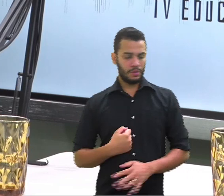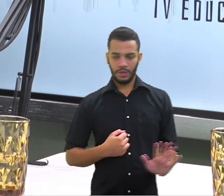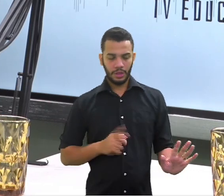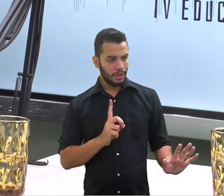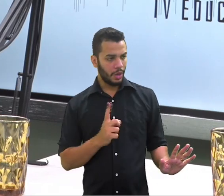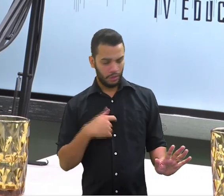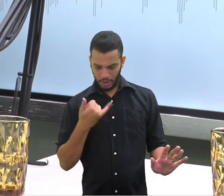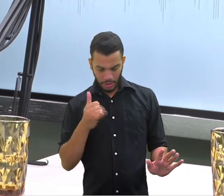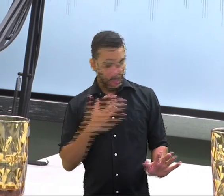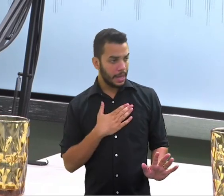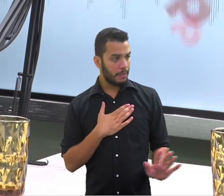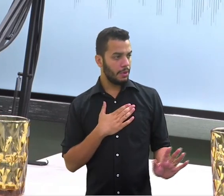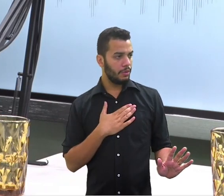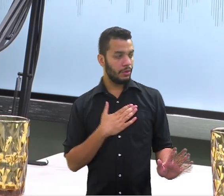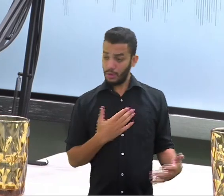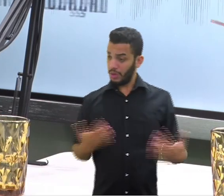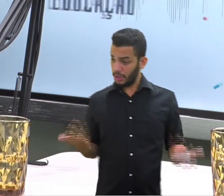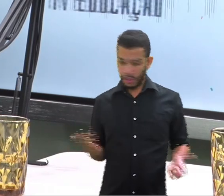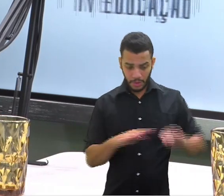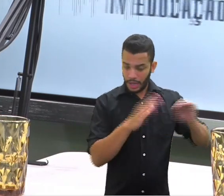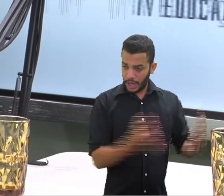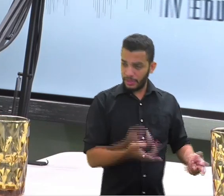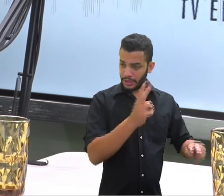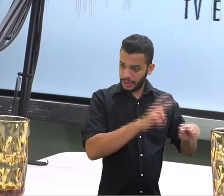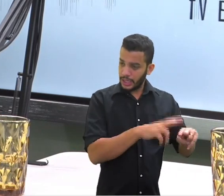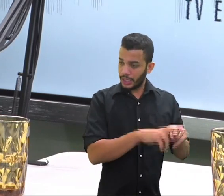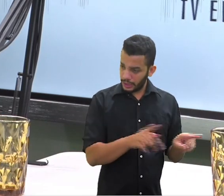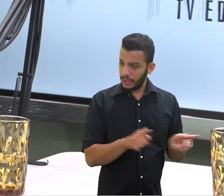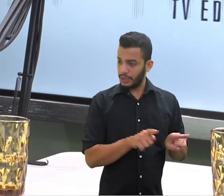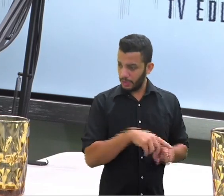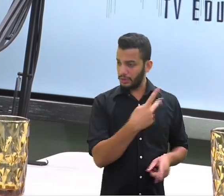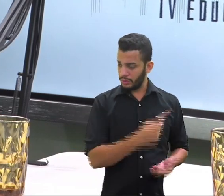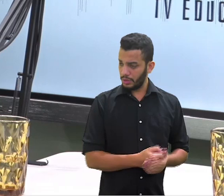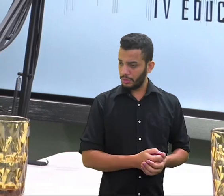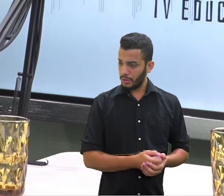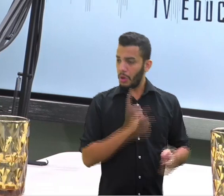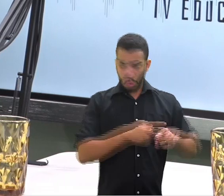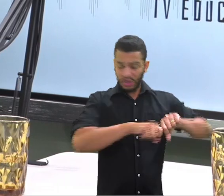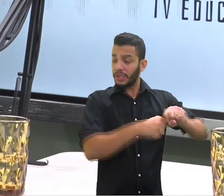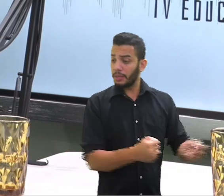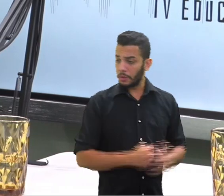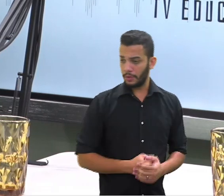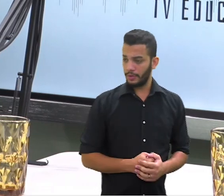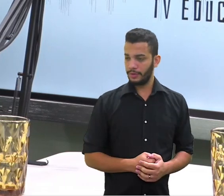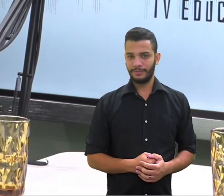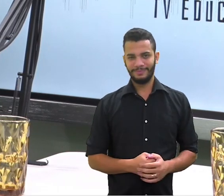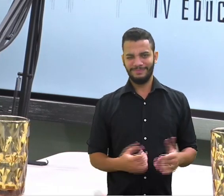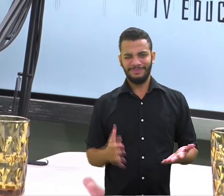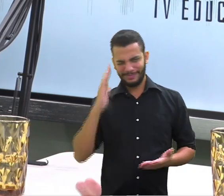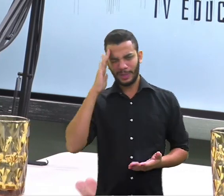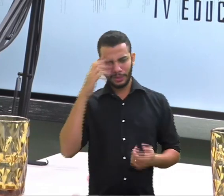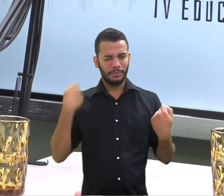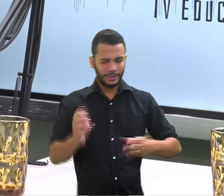e eu tenho que cuidar. Da mesma forma que eu cuido das coisas que eu trago da minha casa, eu cuido do que foi colocado aqui. Então essa conscientização